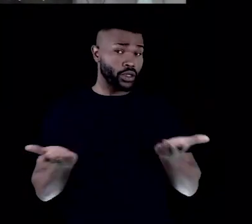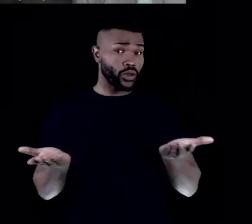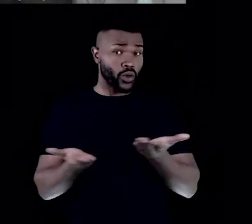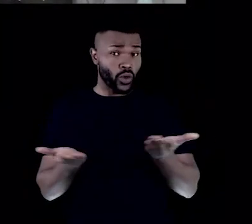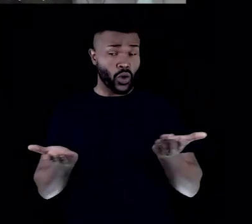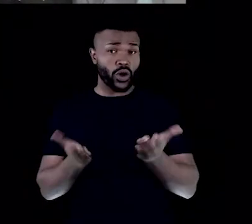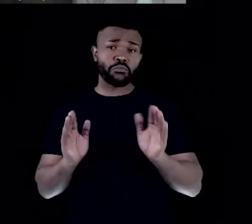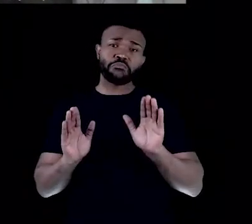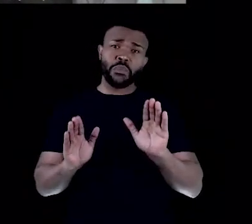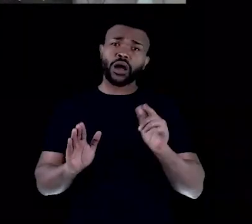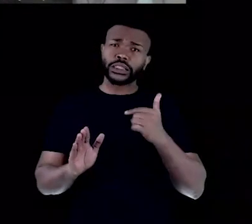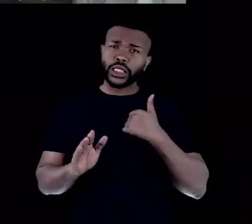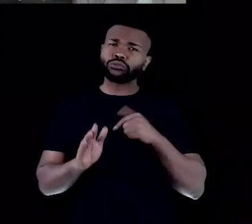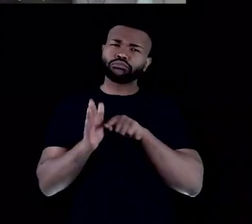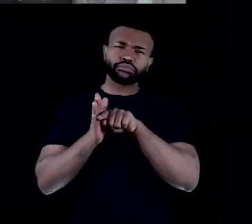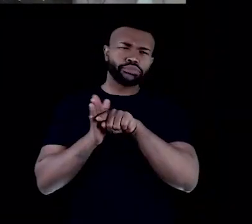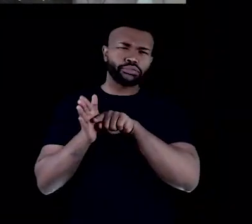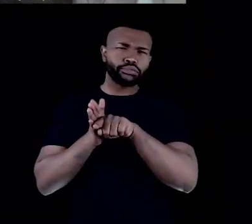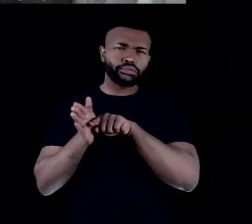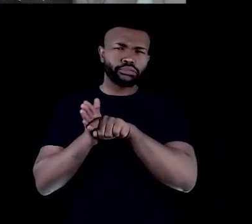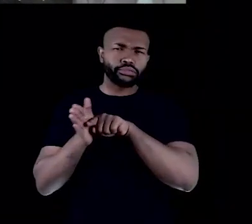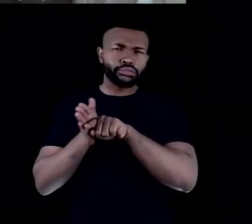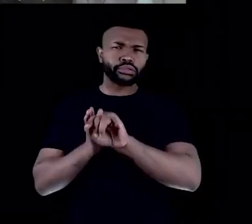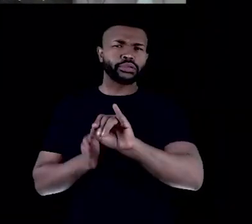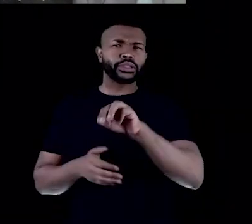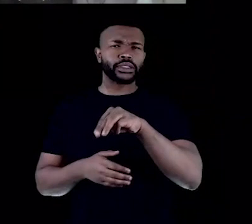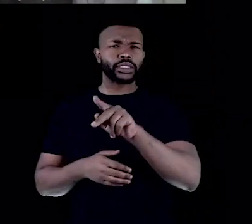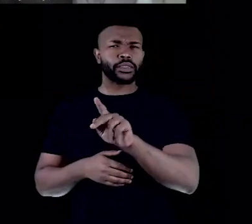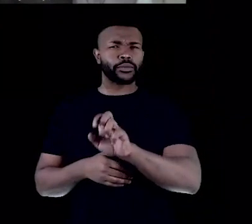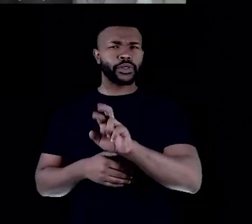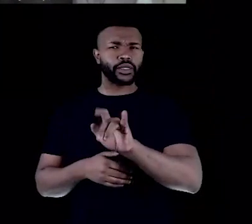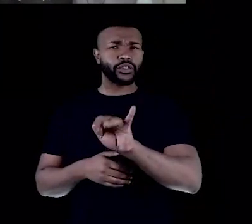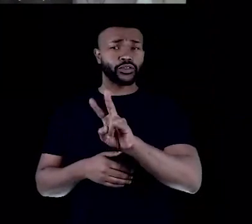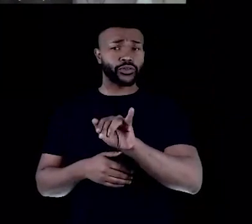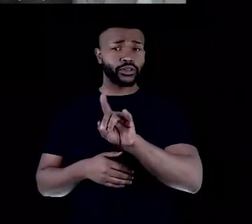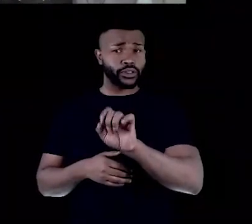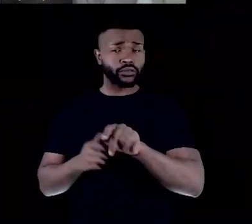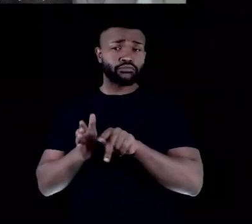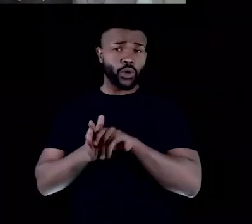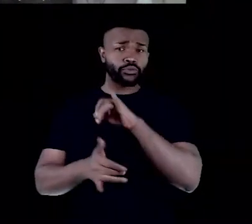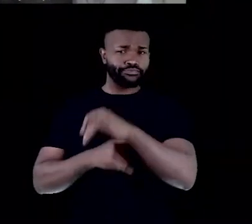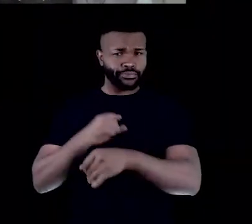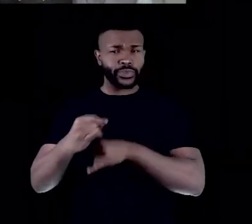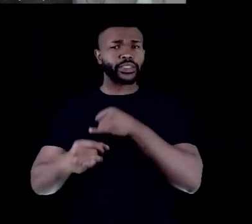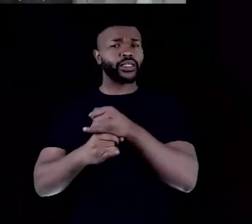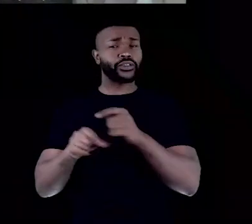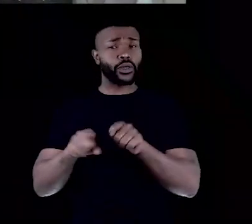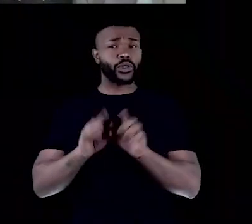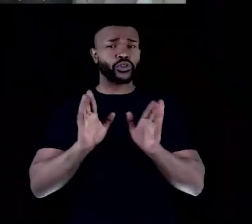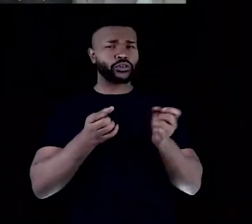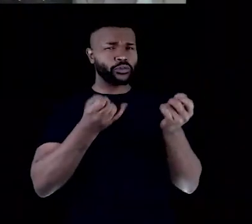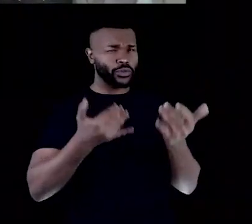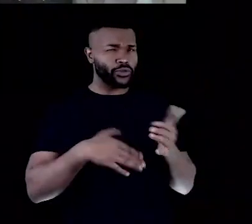agora precisamente, mas eu tendo a investigar mais essas coisas de interatividade, de coisas da internet, o próprio Saída, como eu